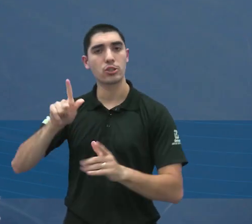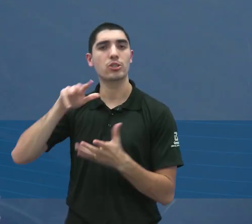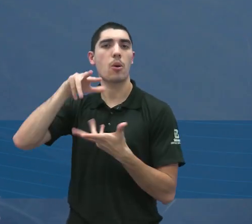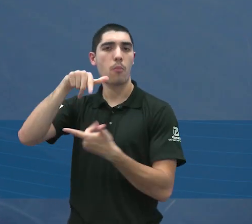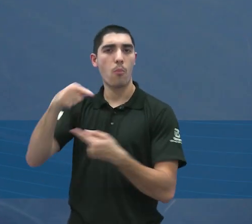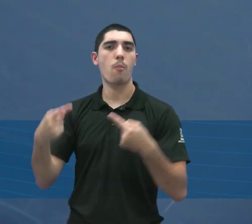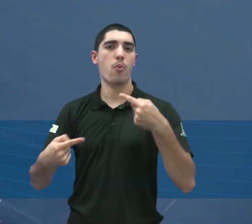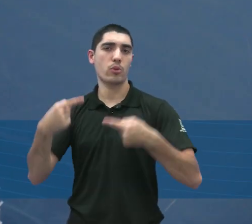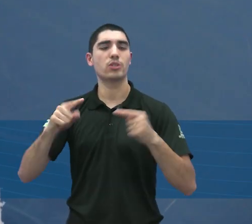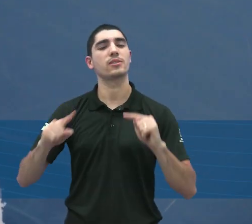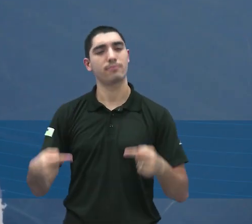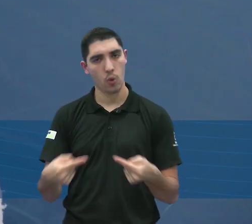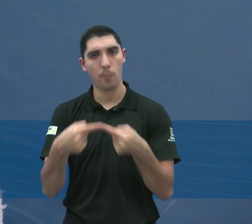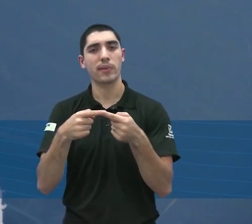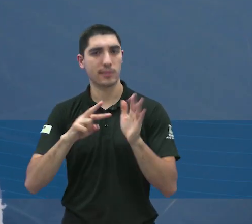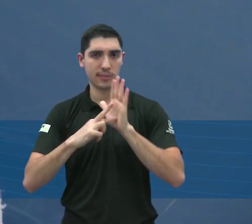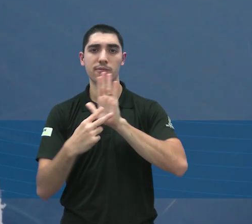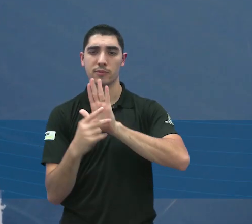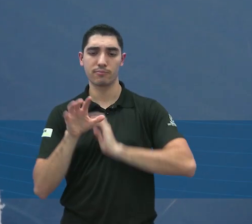dia, não é?